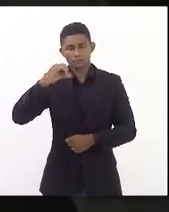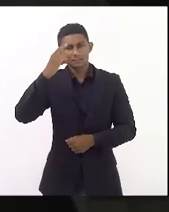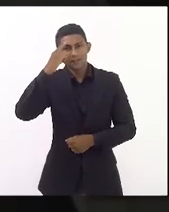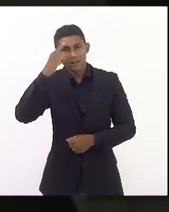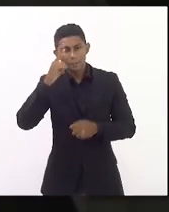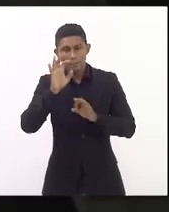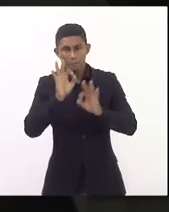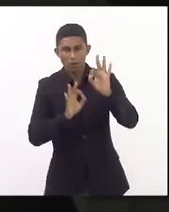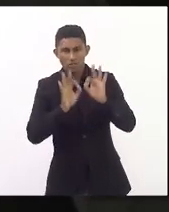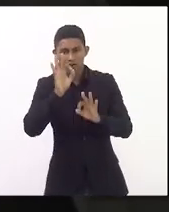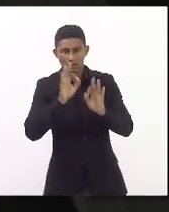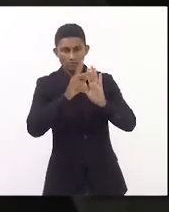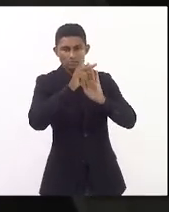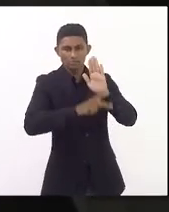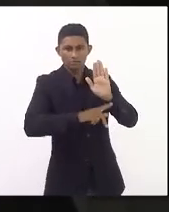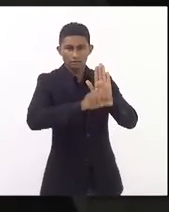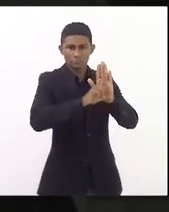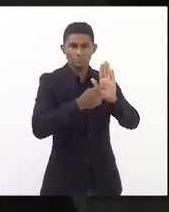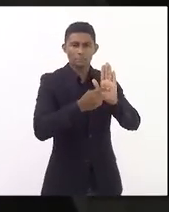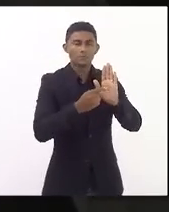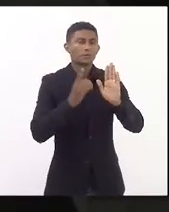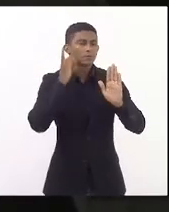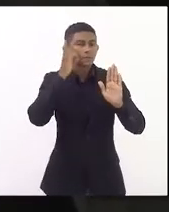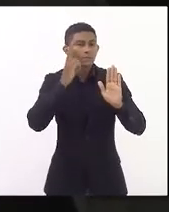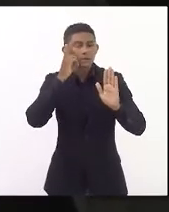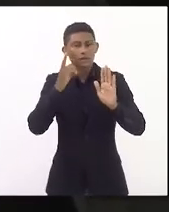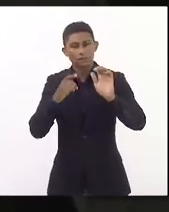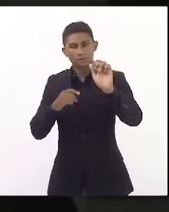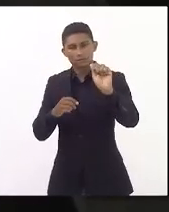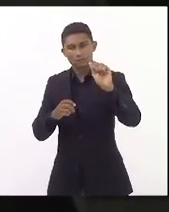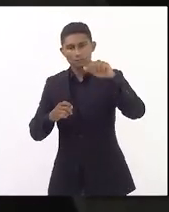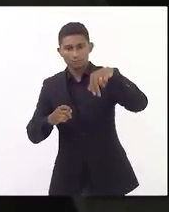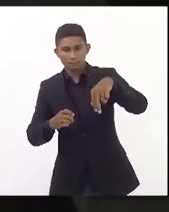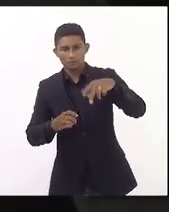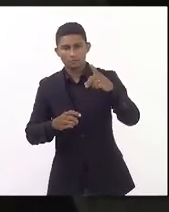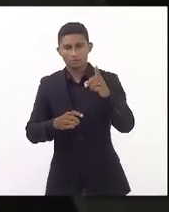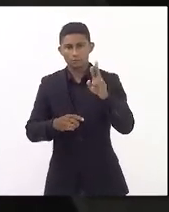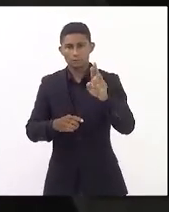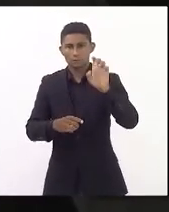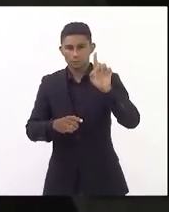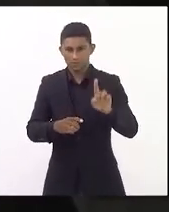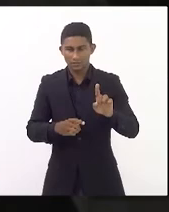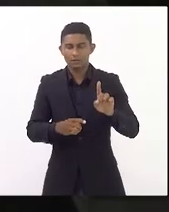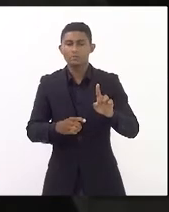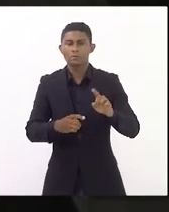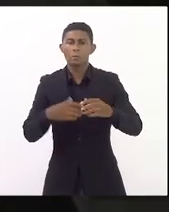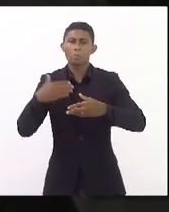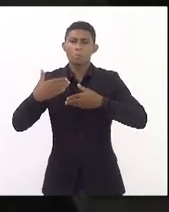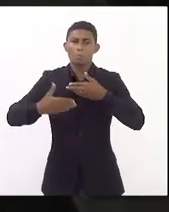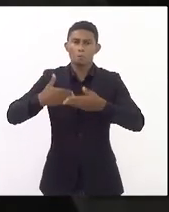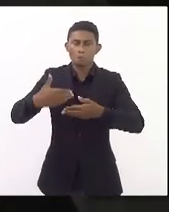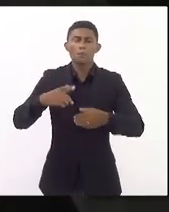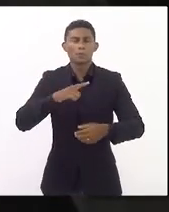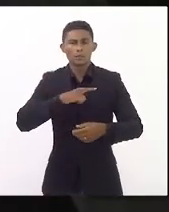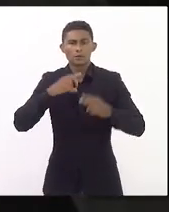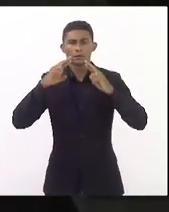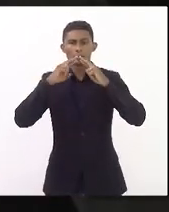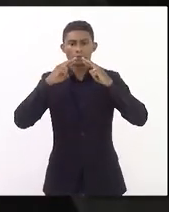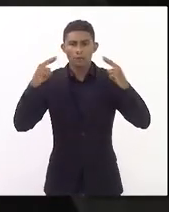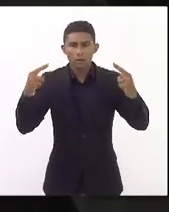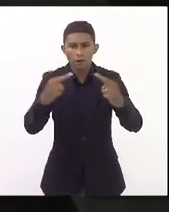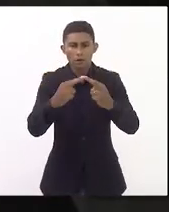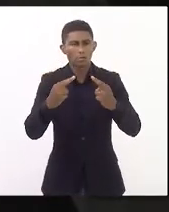foi de autoria do deputado André Siciliano, foi objeto de diversas audiências públicas,